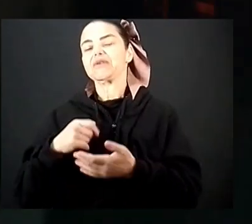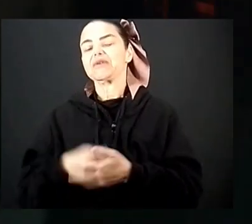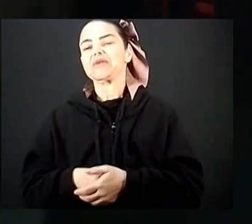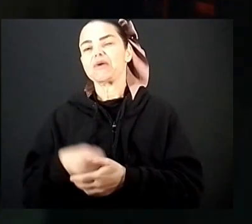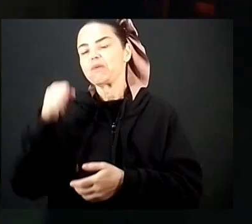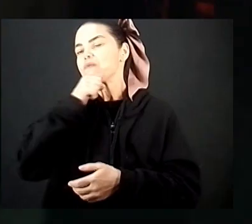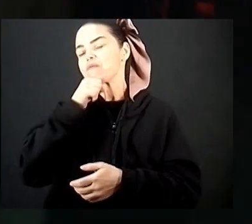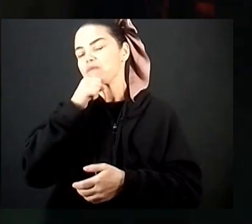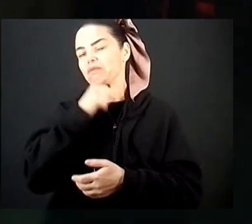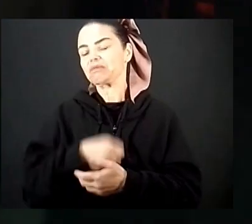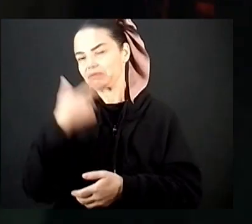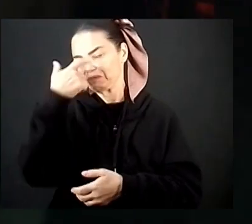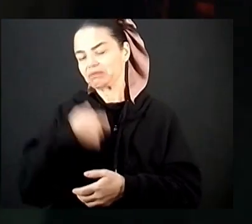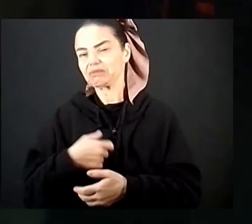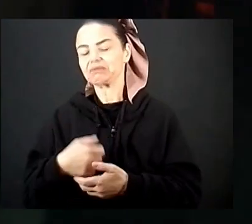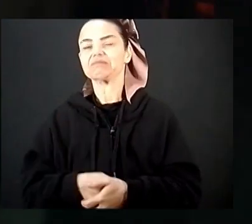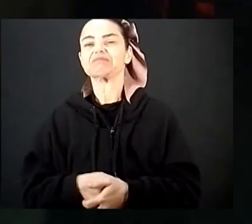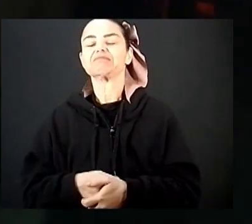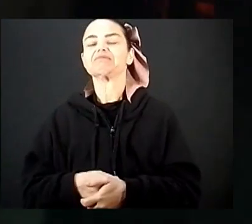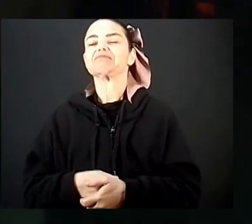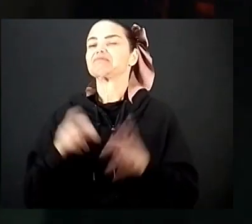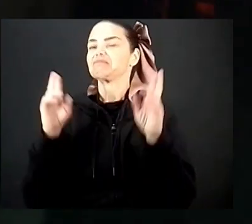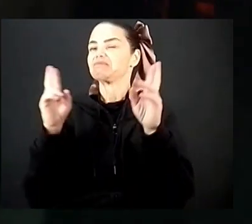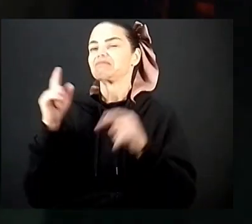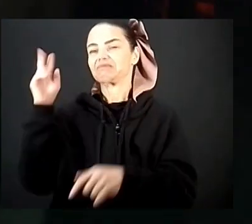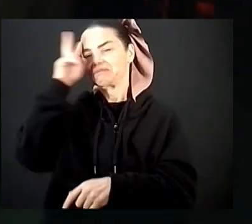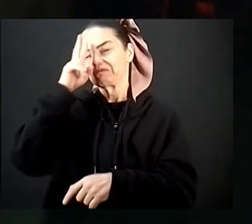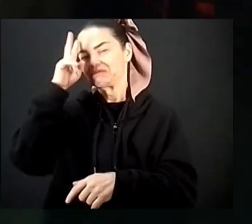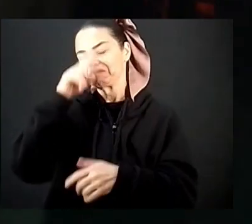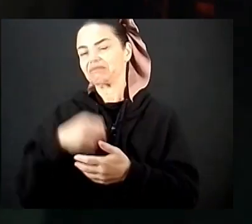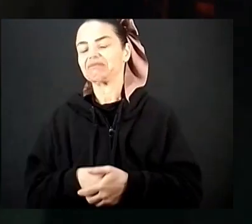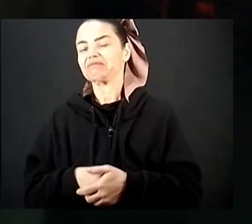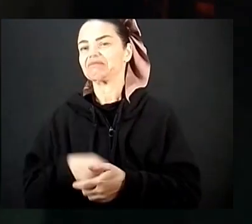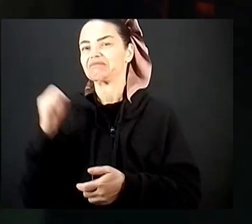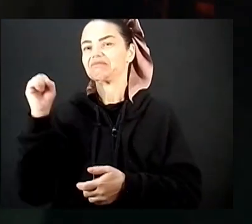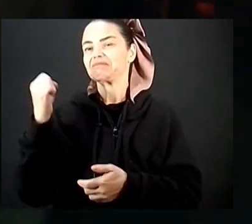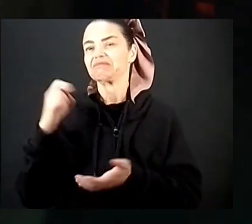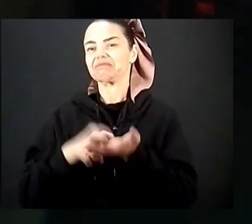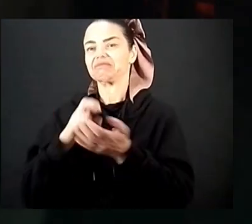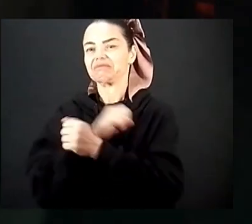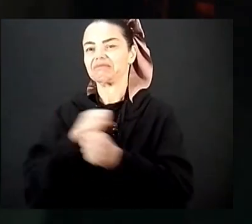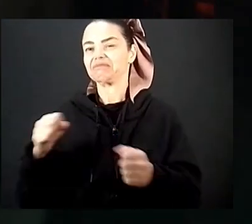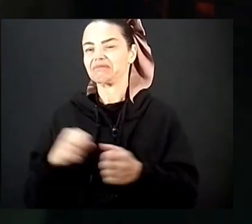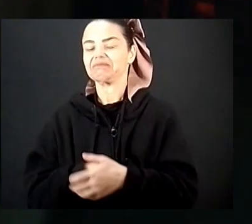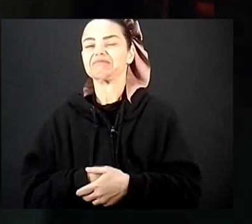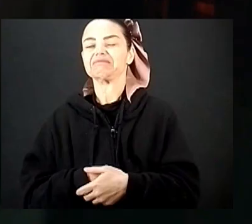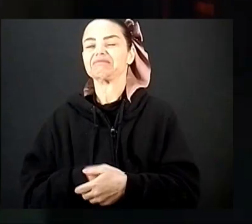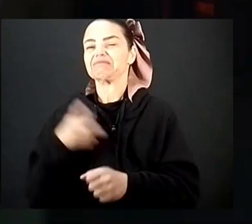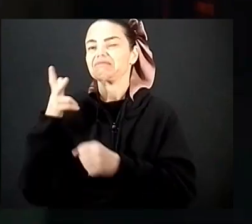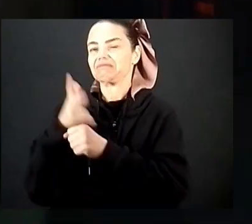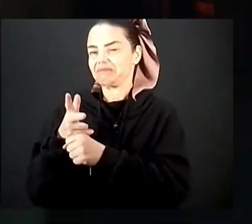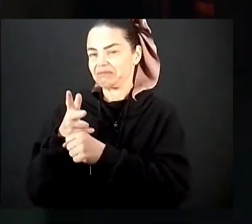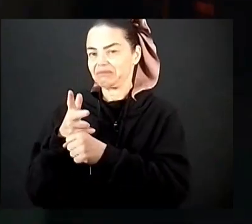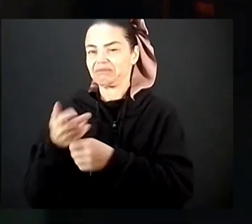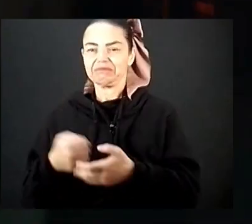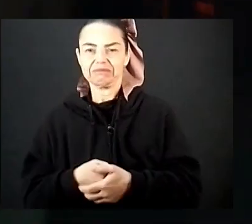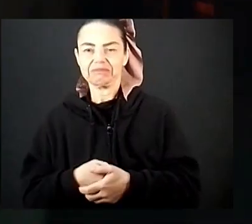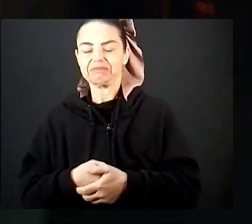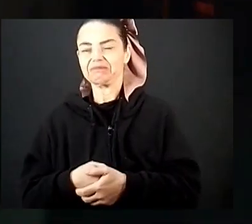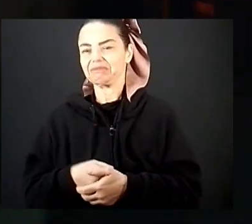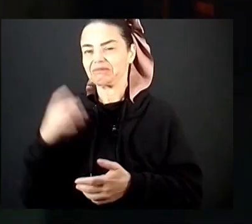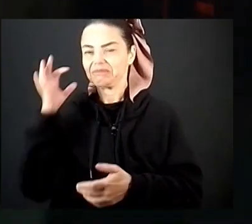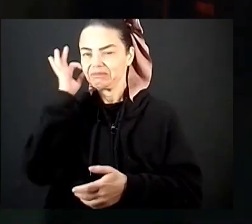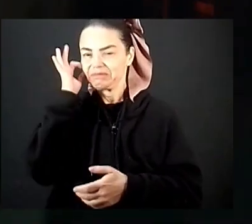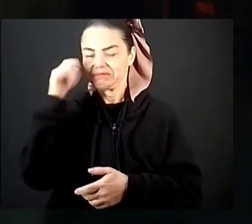se é. Então, a gente te espera na segunda-feira, a partir das 8 da manhã, com mais uma edição do nosso Estúdio Câmara ao vivo aqui